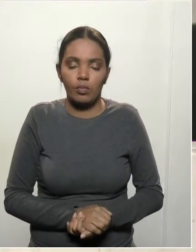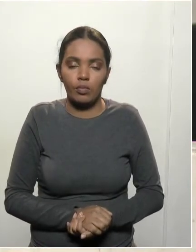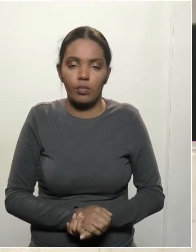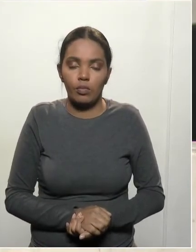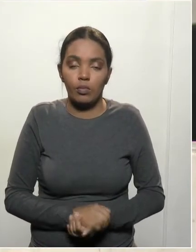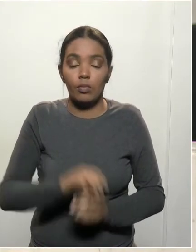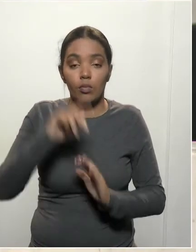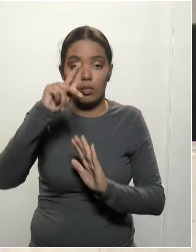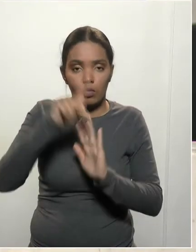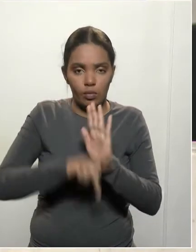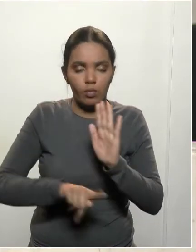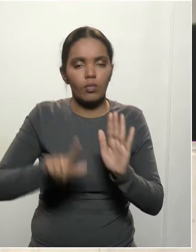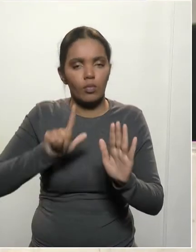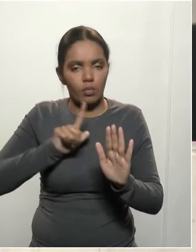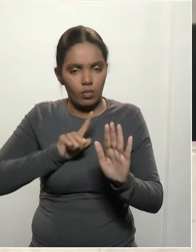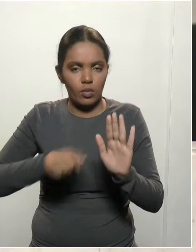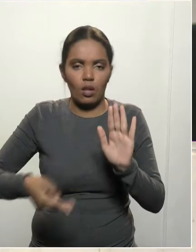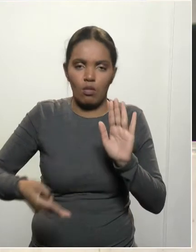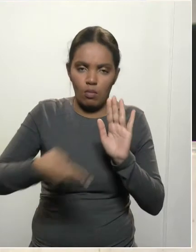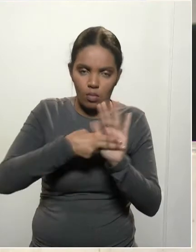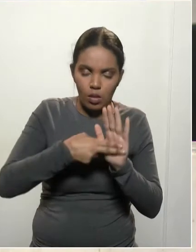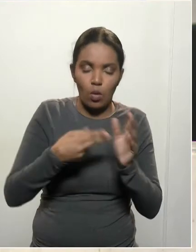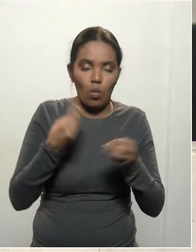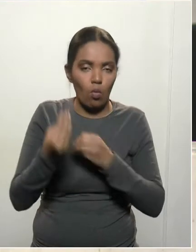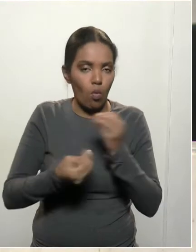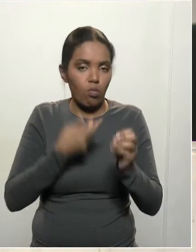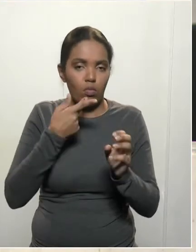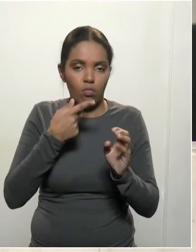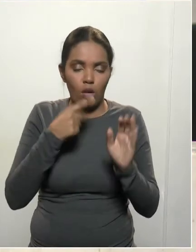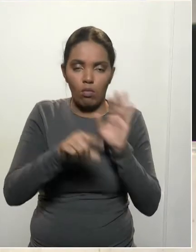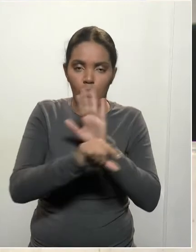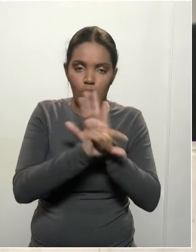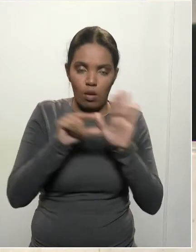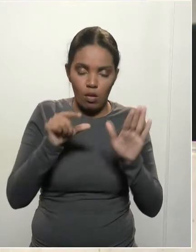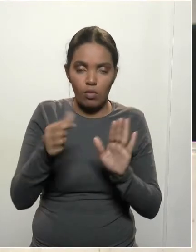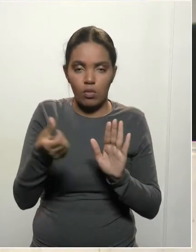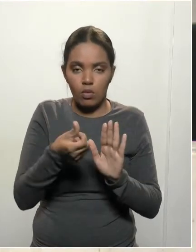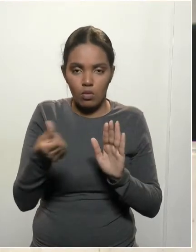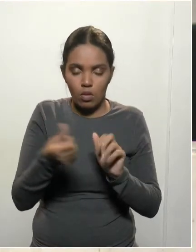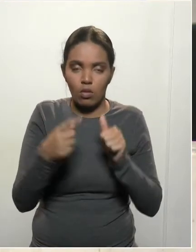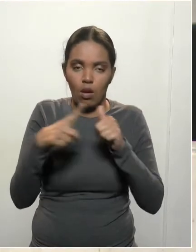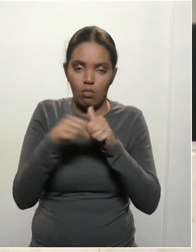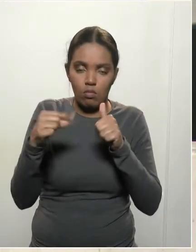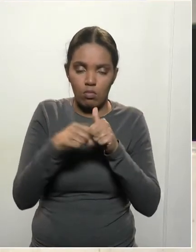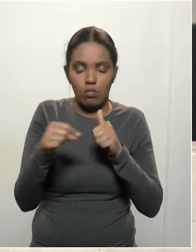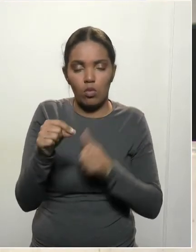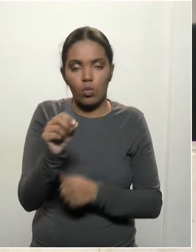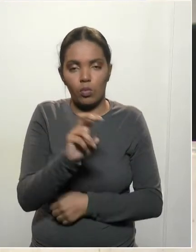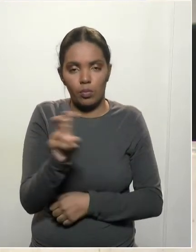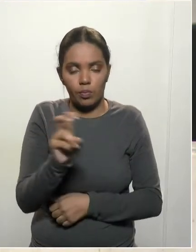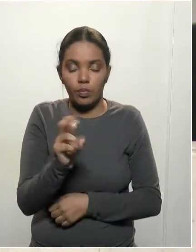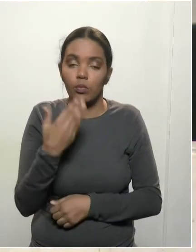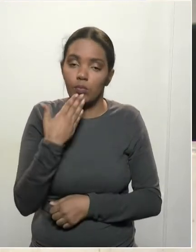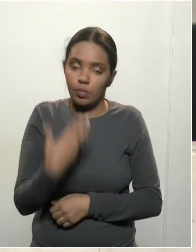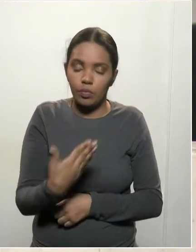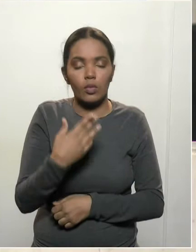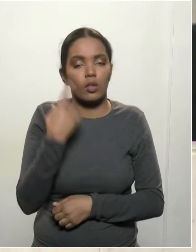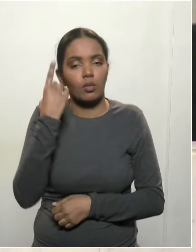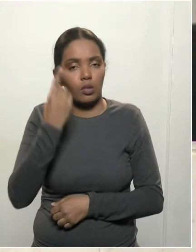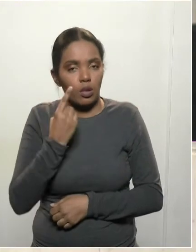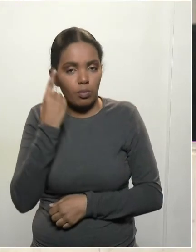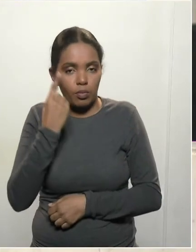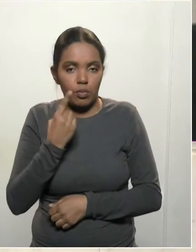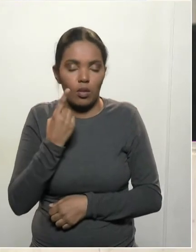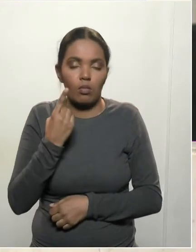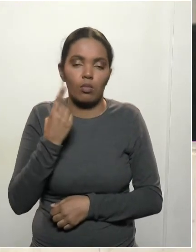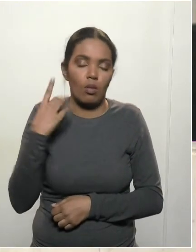O projeto recebeu emendas, conforme parágrafo 1º do artigo 5º da resolução número 2. Solicito ao presidente da CCJ que designe o